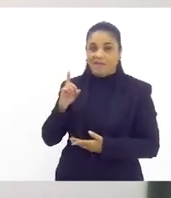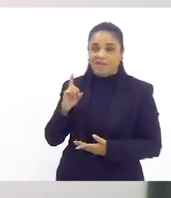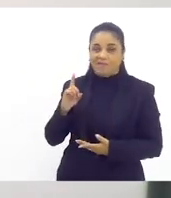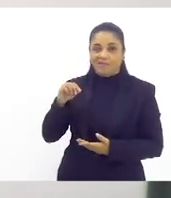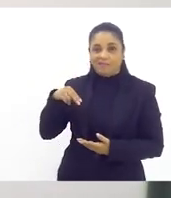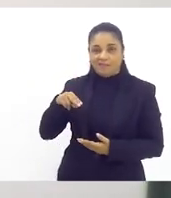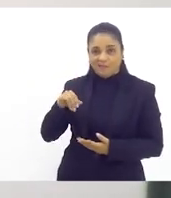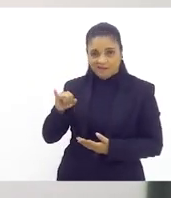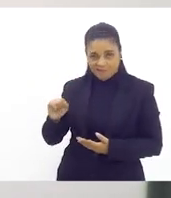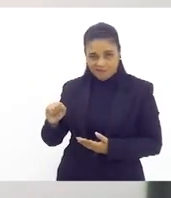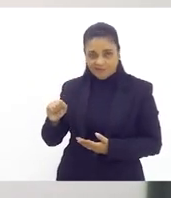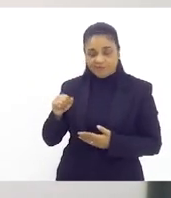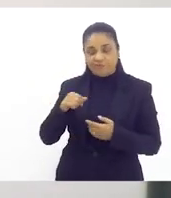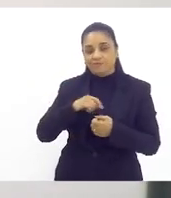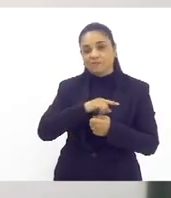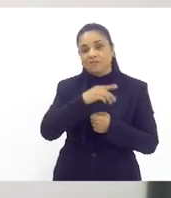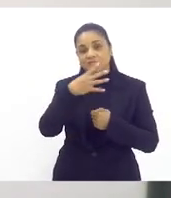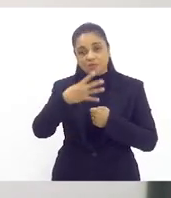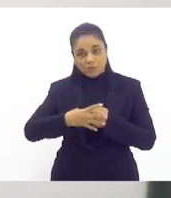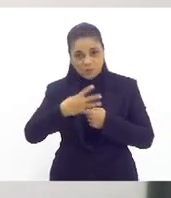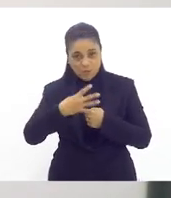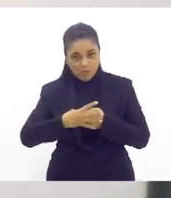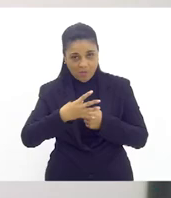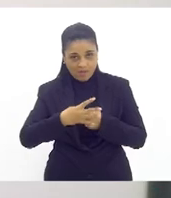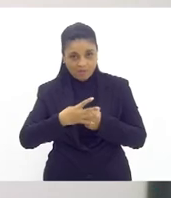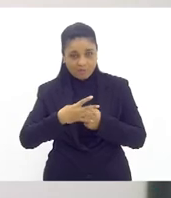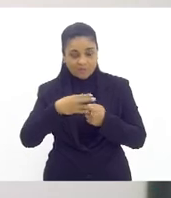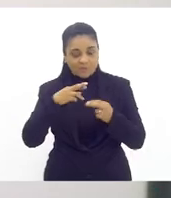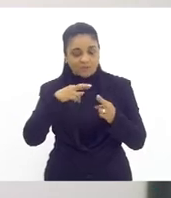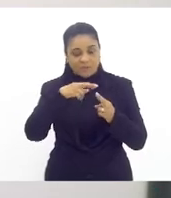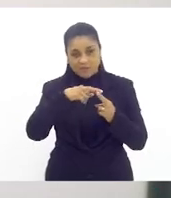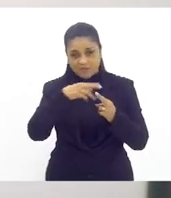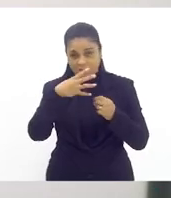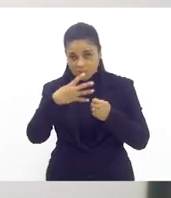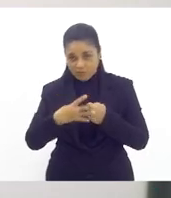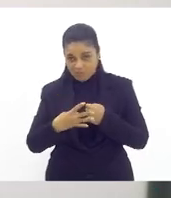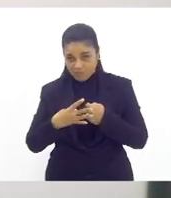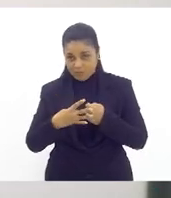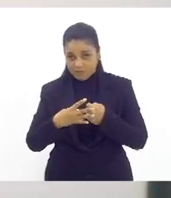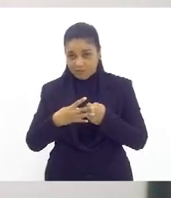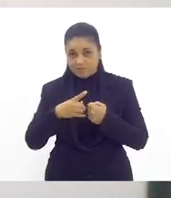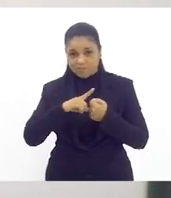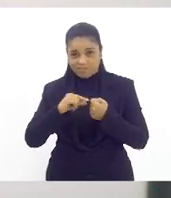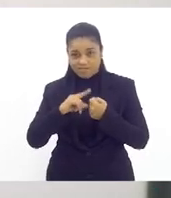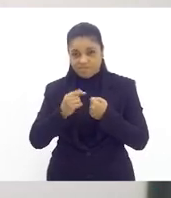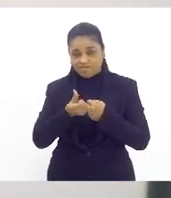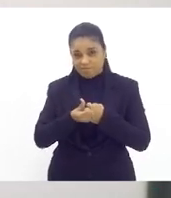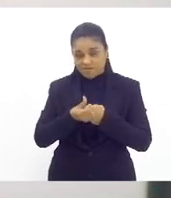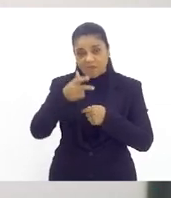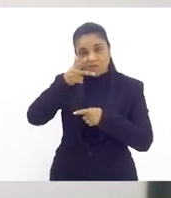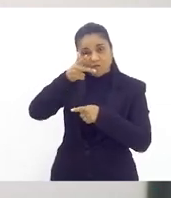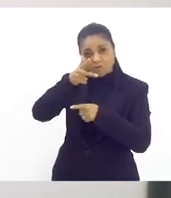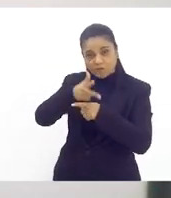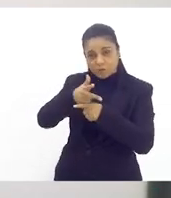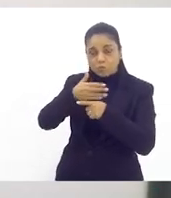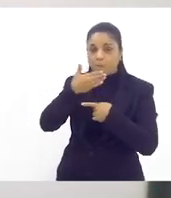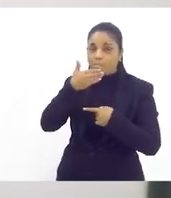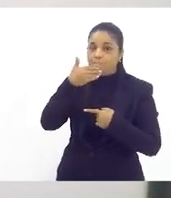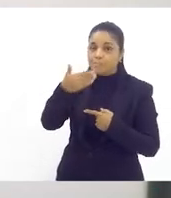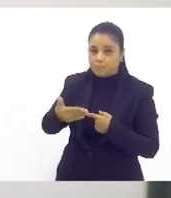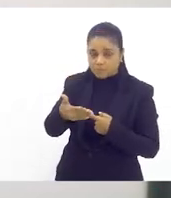ele vai falar principalmente com mais relevância destaque vídeo por Demanda né